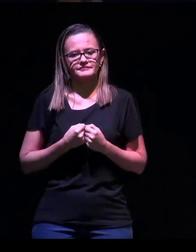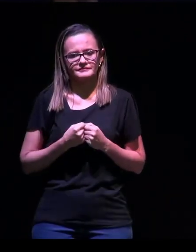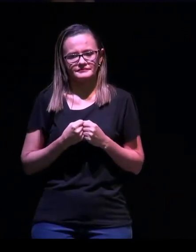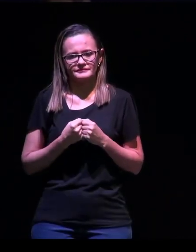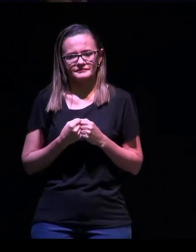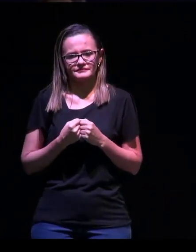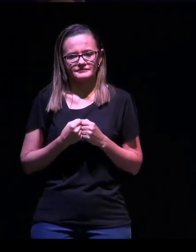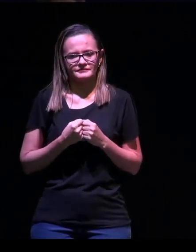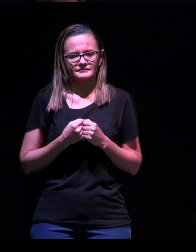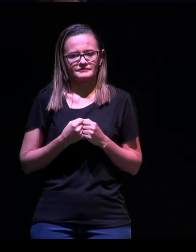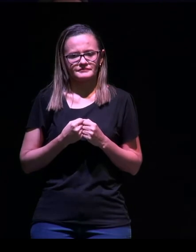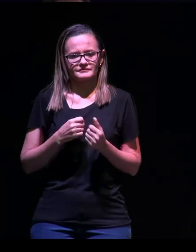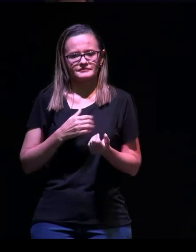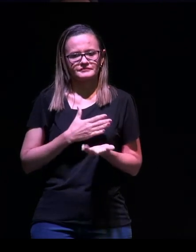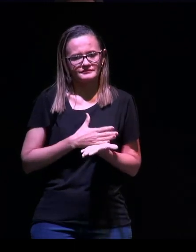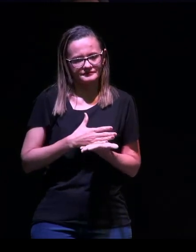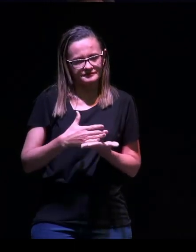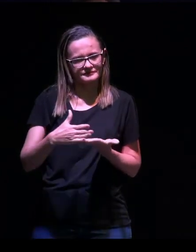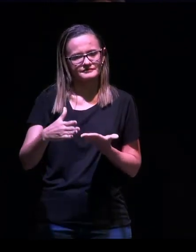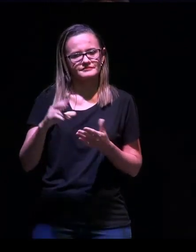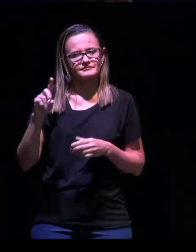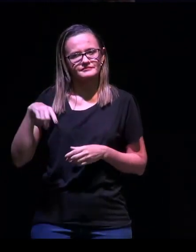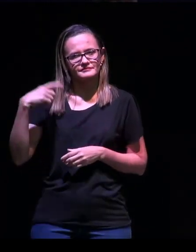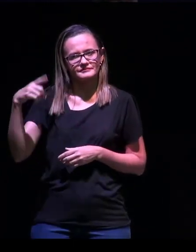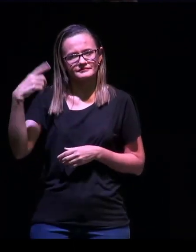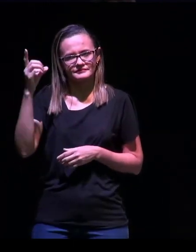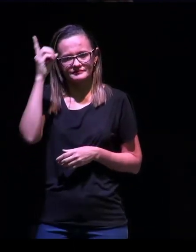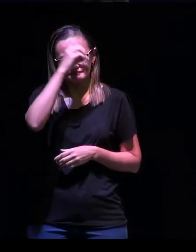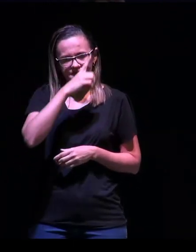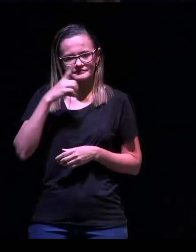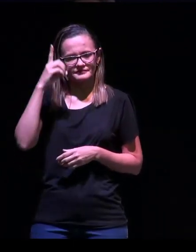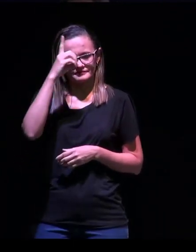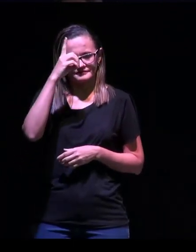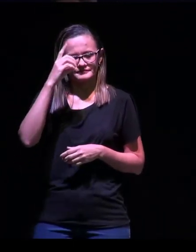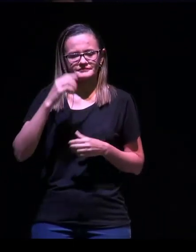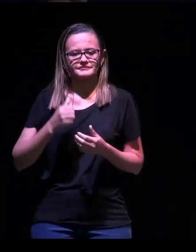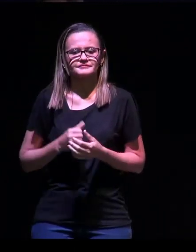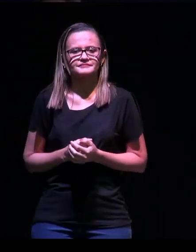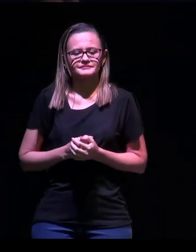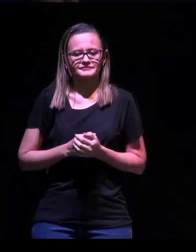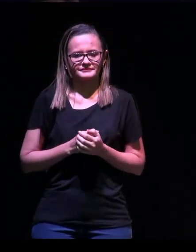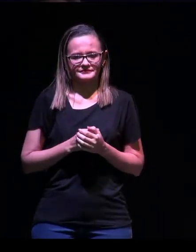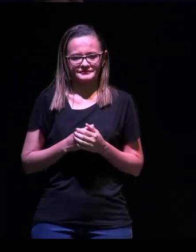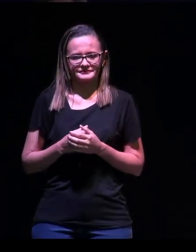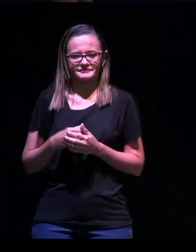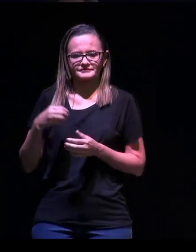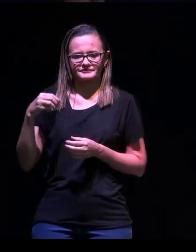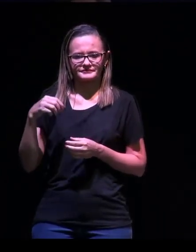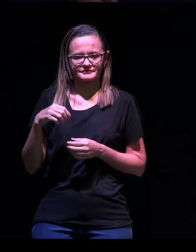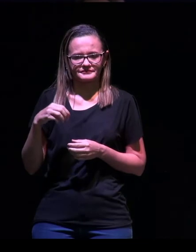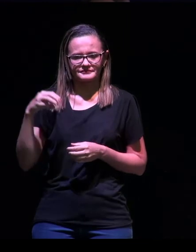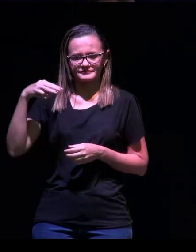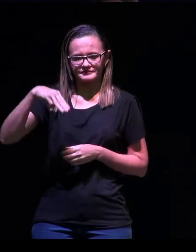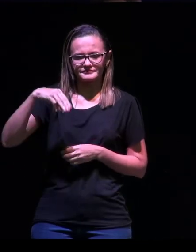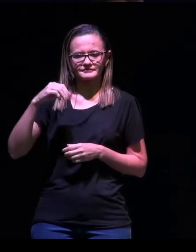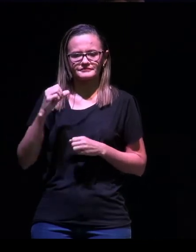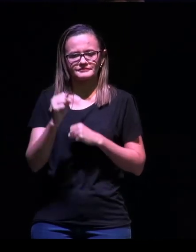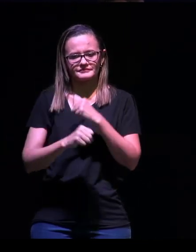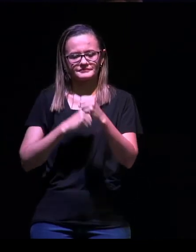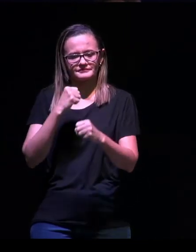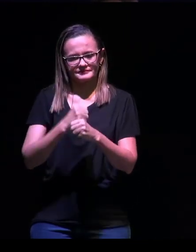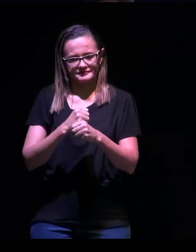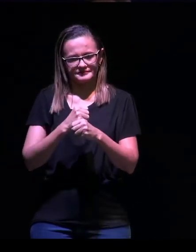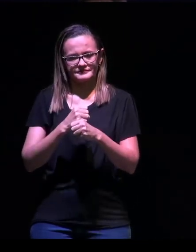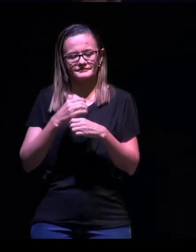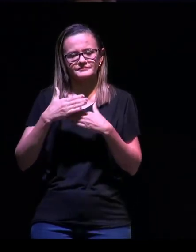E a continuação, domingo que vem, com a inauguração do milênio. Depois de tudo isso, uma história